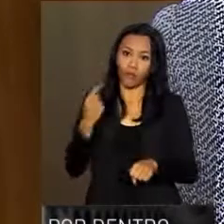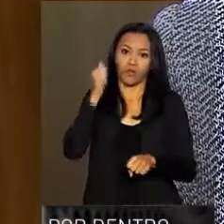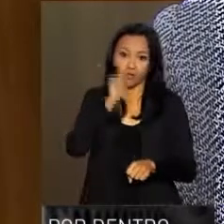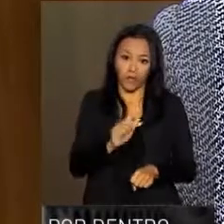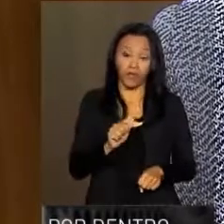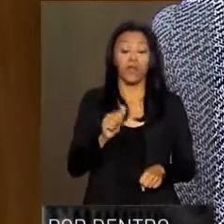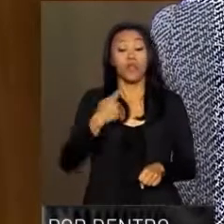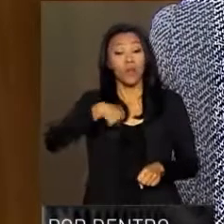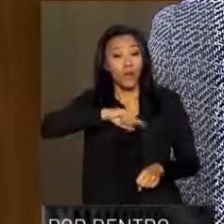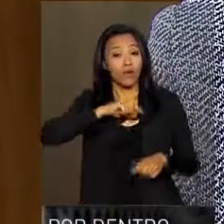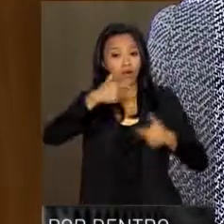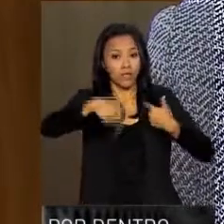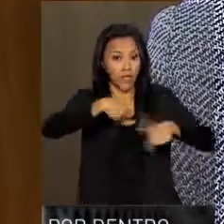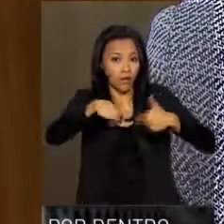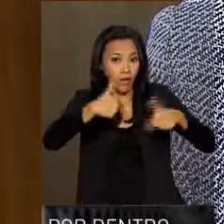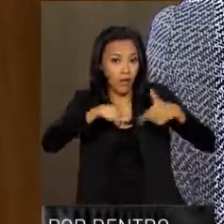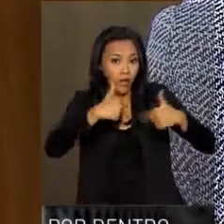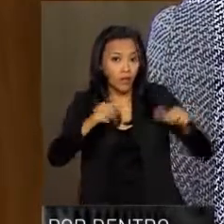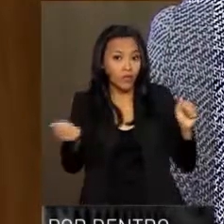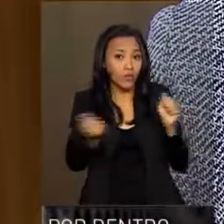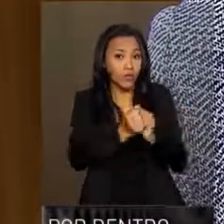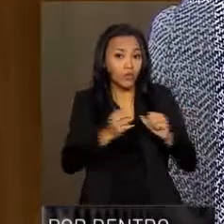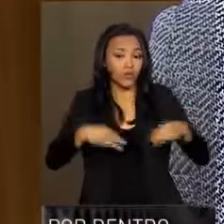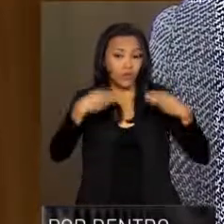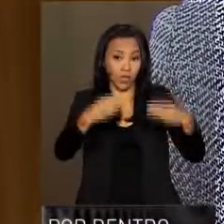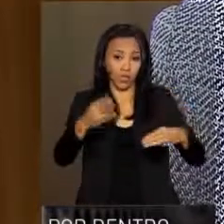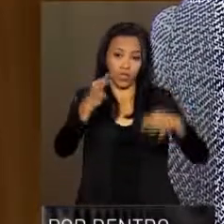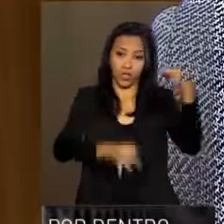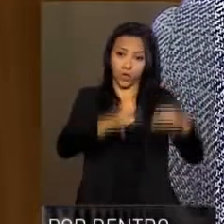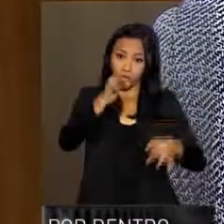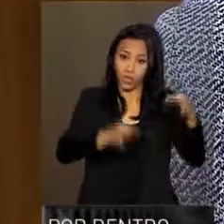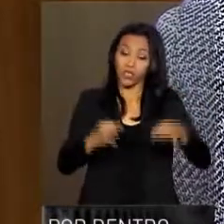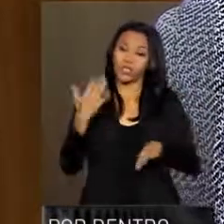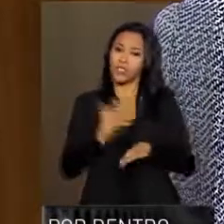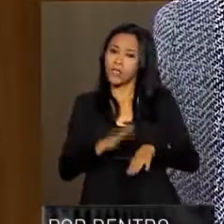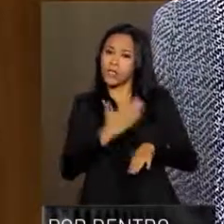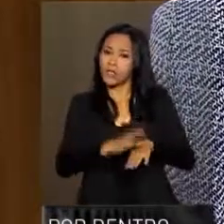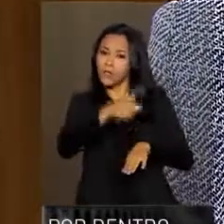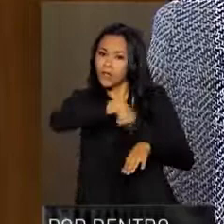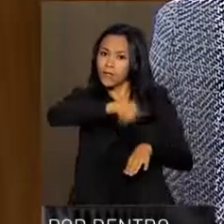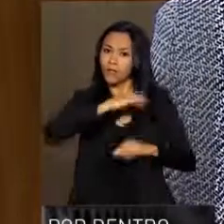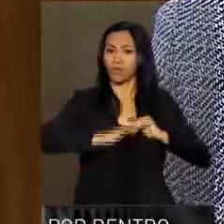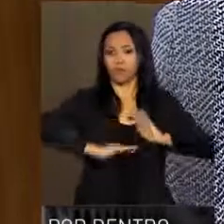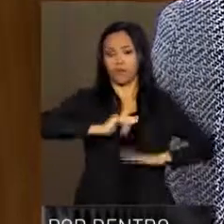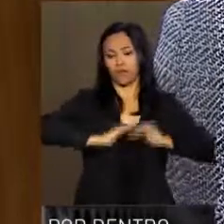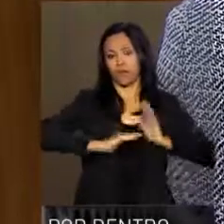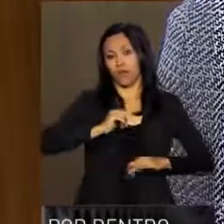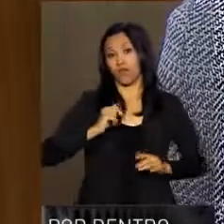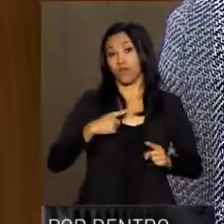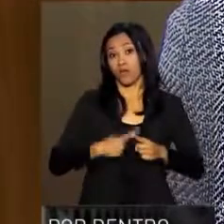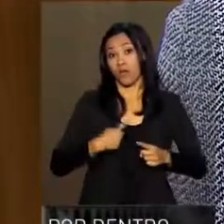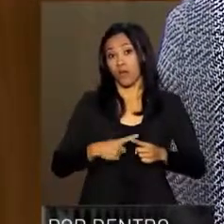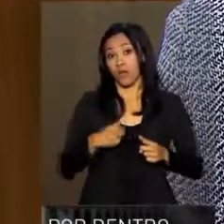ministério da justiça de capacidade de trabalhar os profissionais que estão lá porque todo o processo ele começa lá